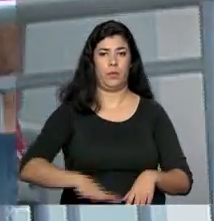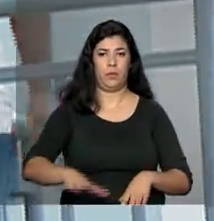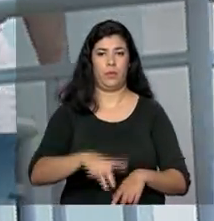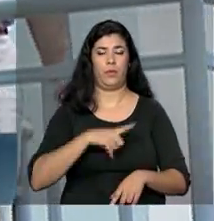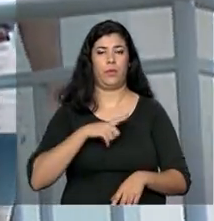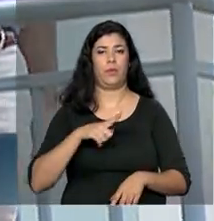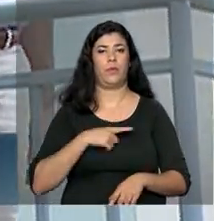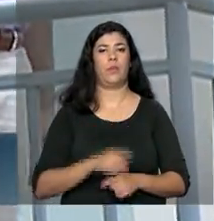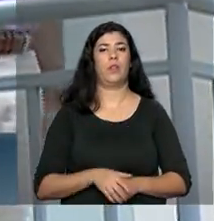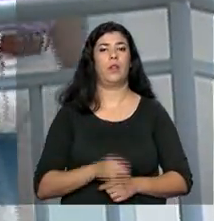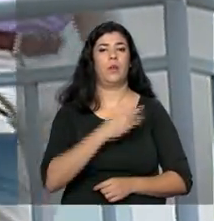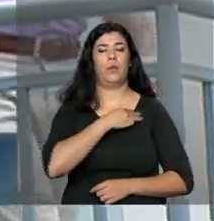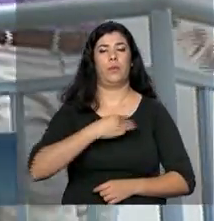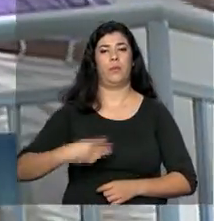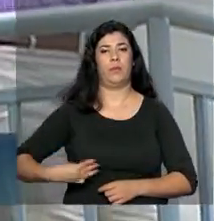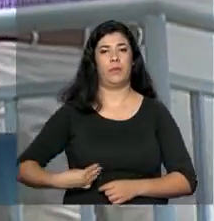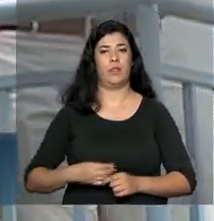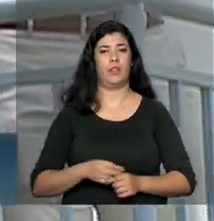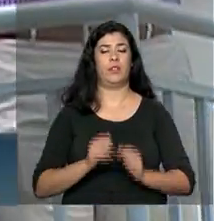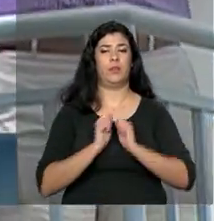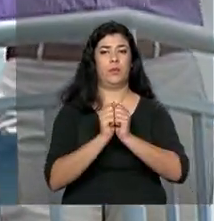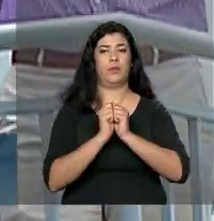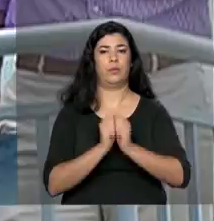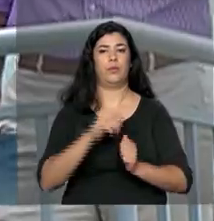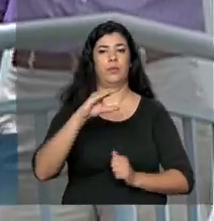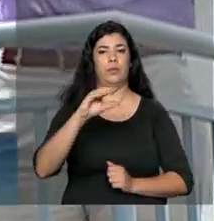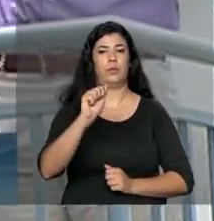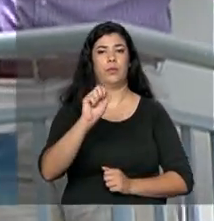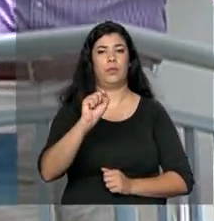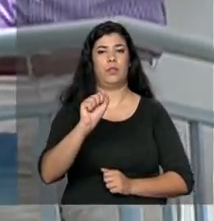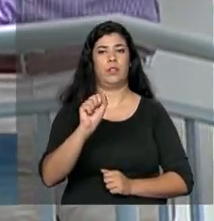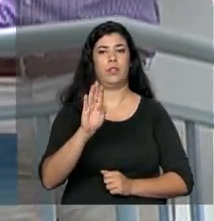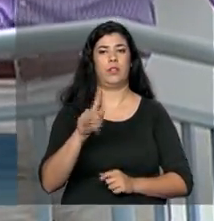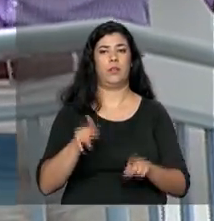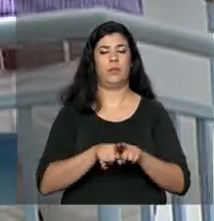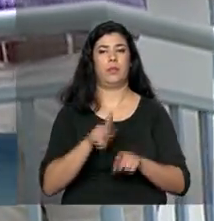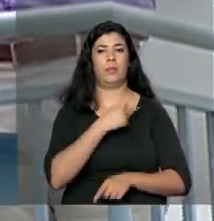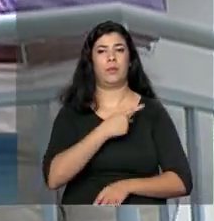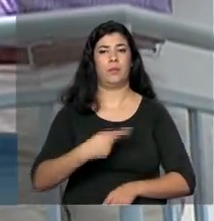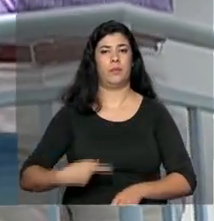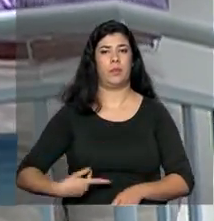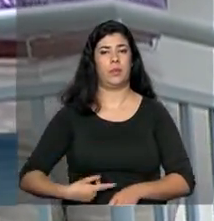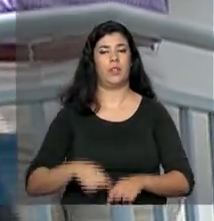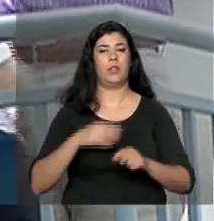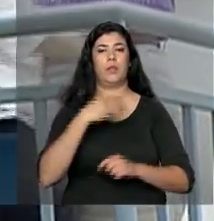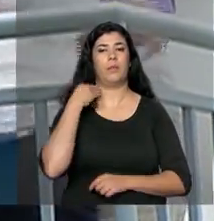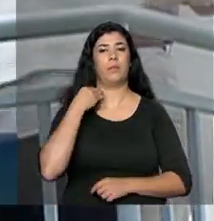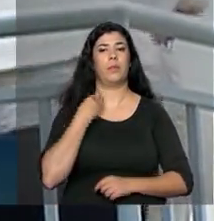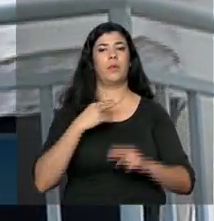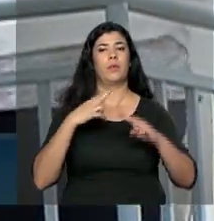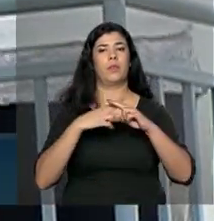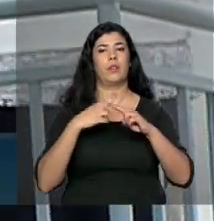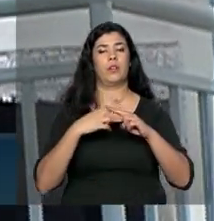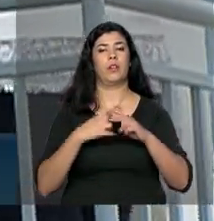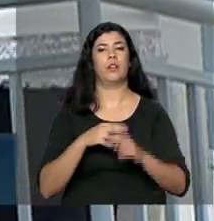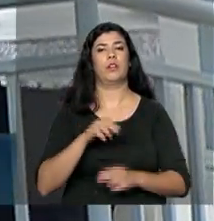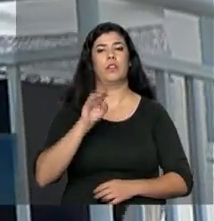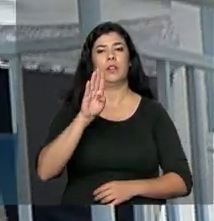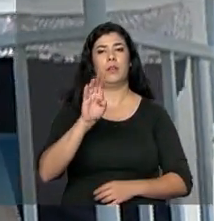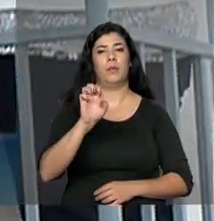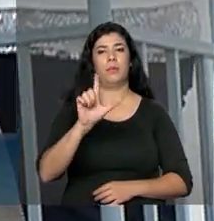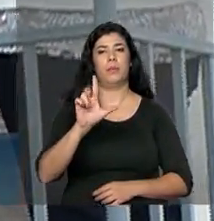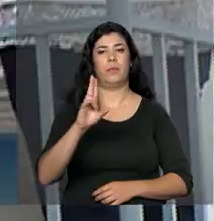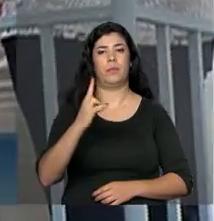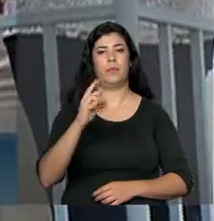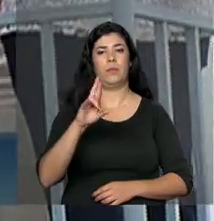cidade Gilberto Cassab também a Presidenta da Caixa Econômica miram belqui que vão participar logo mais da cerimônia que a